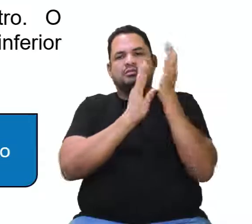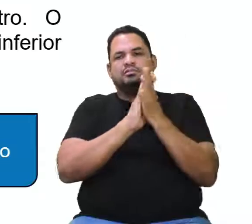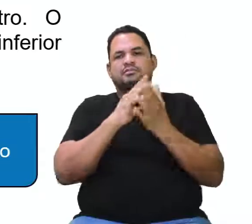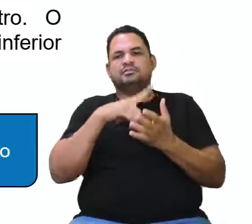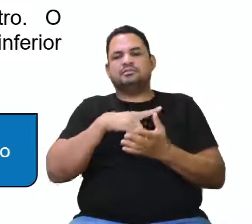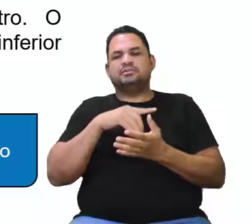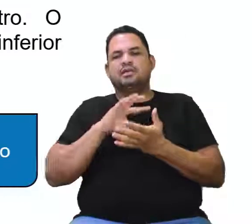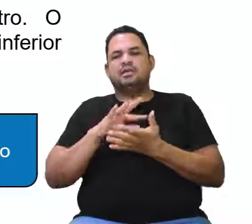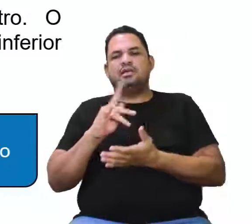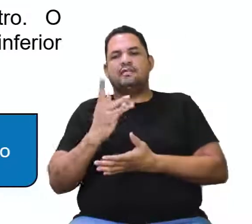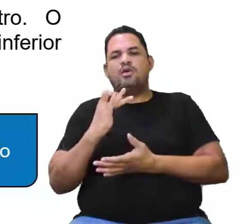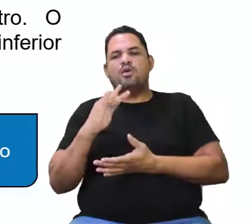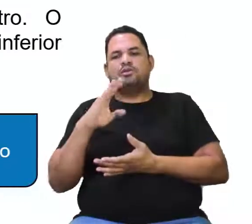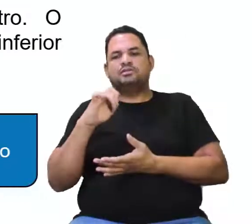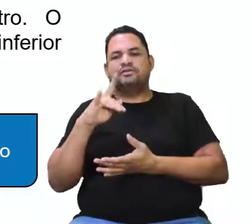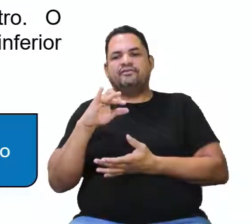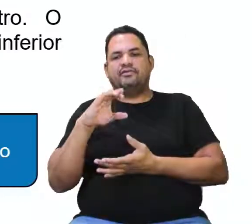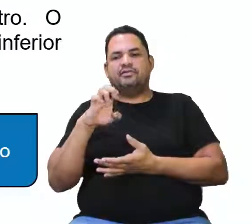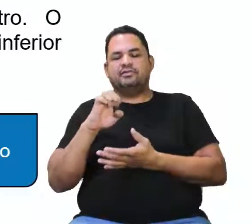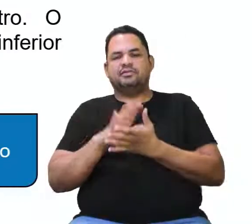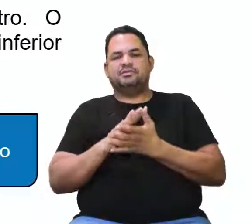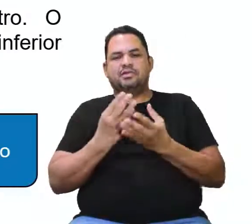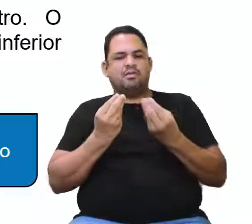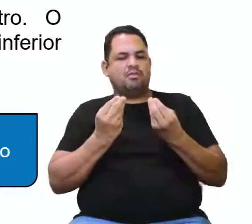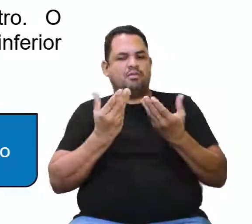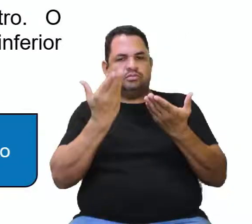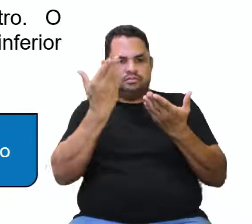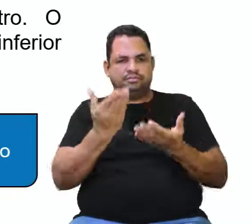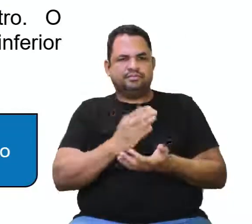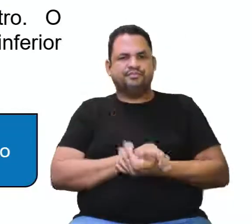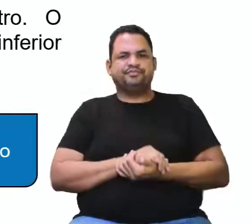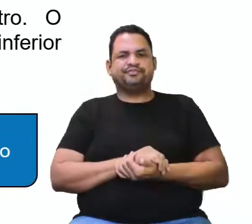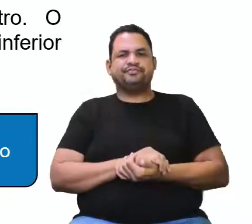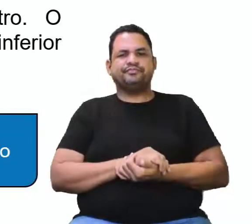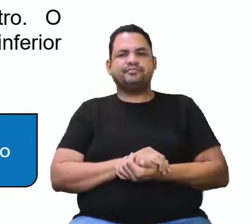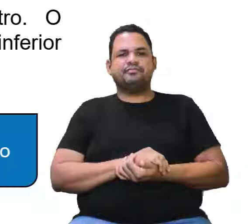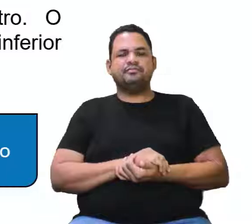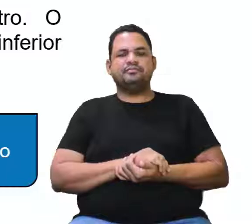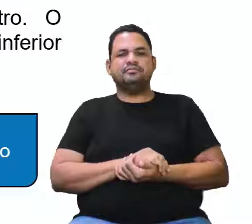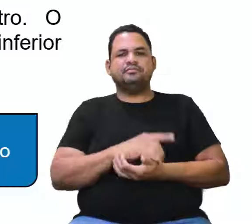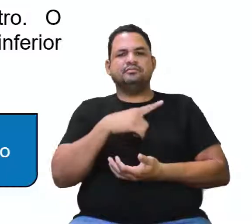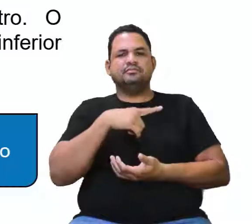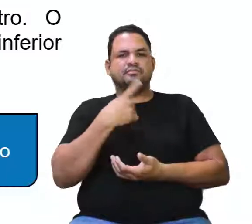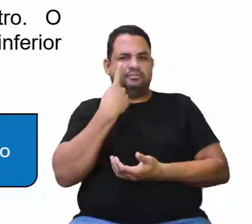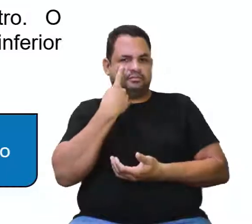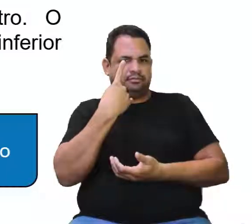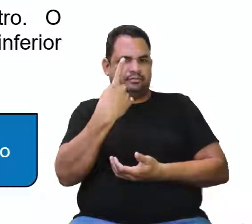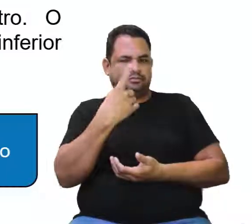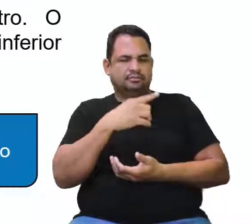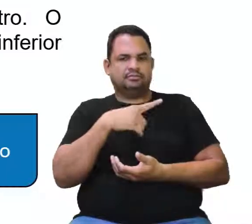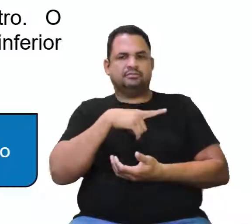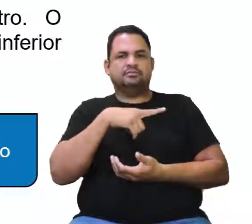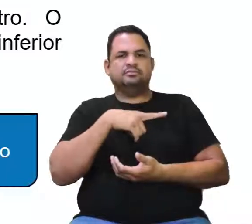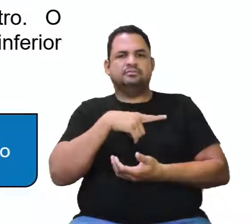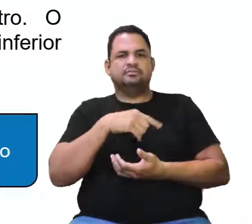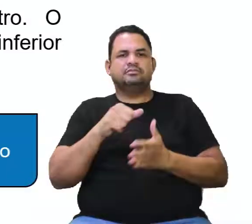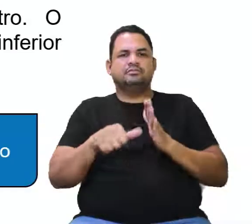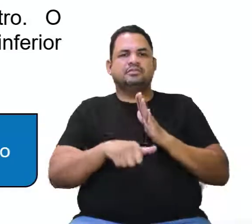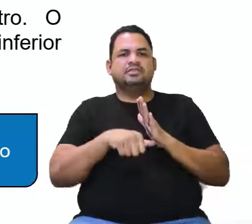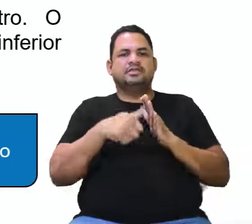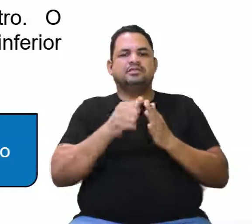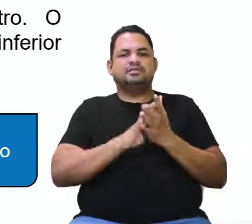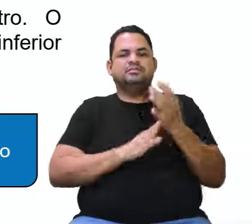pode levar a uma hipercifose, que é um exagero ainda maior. Então, vamos observar que a cifose, ela vai pegar lá as